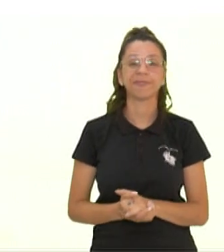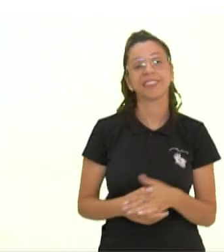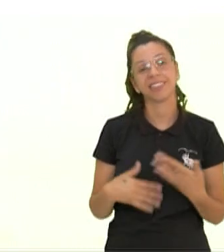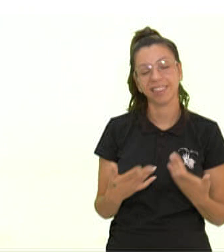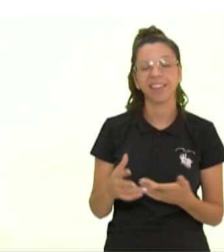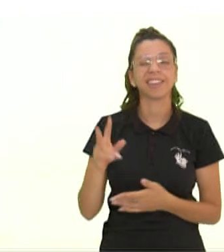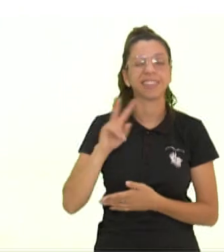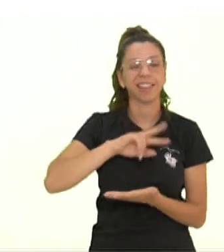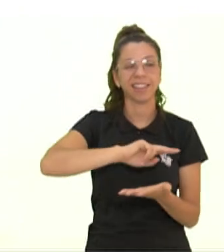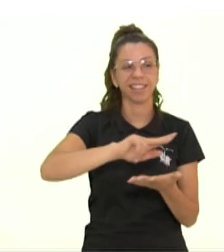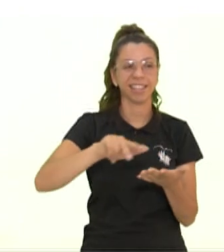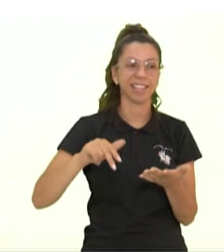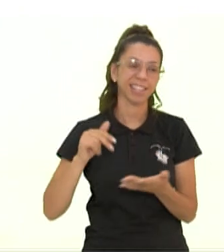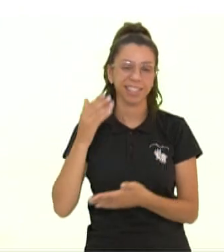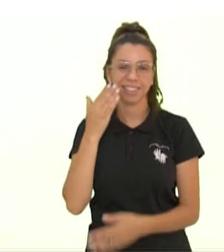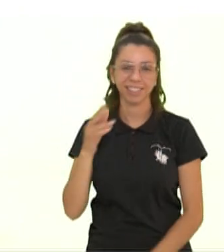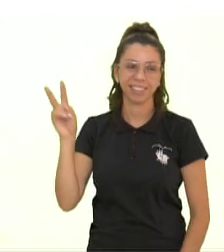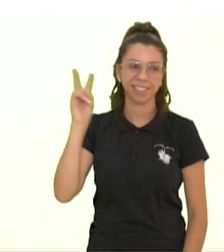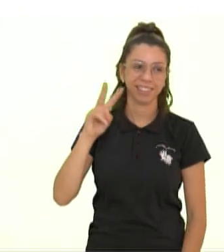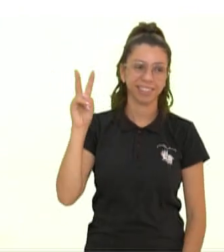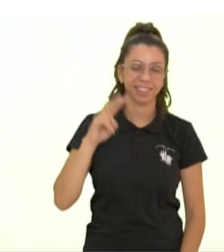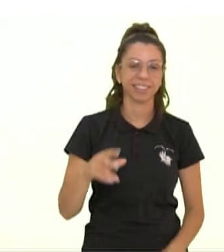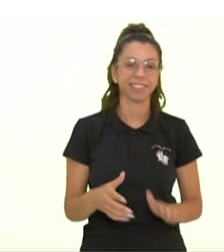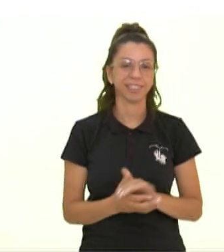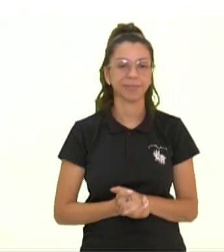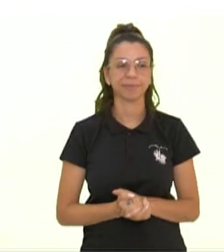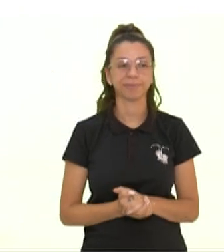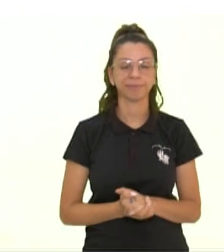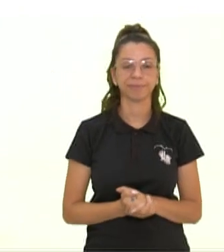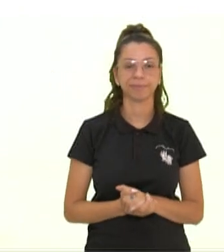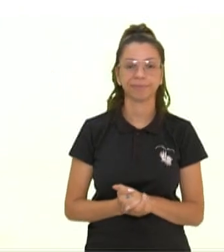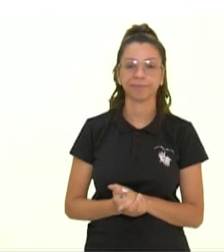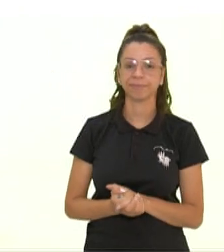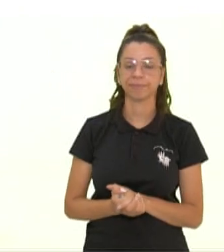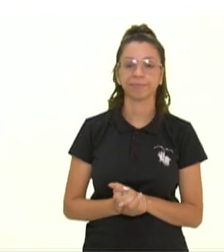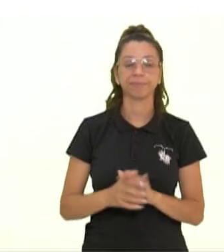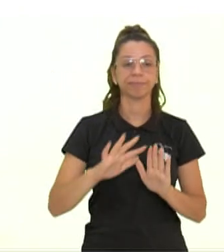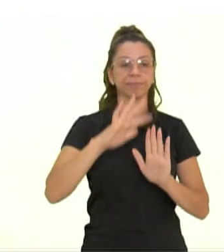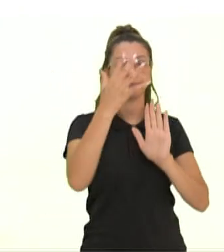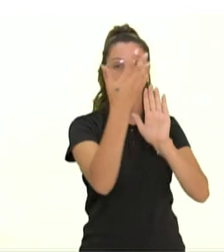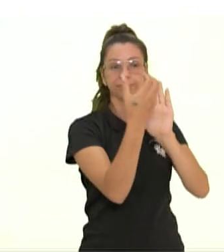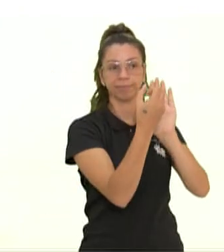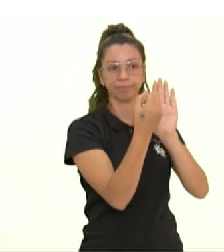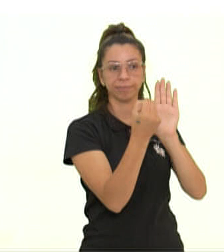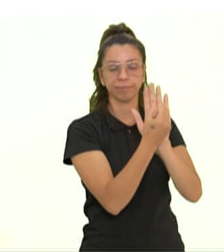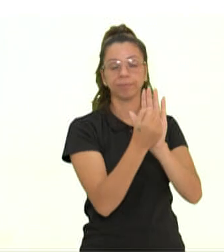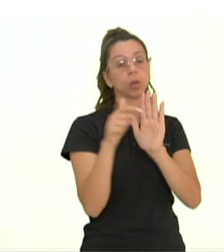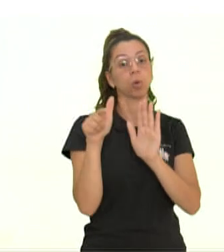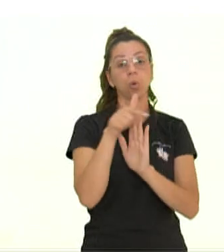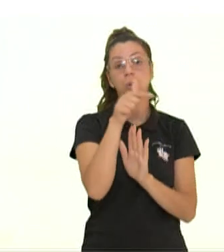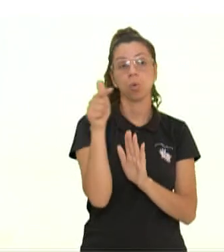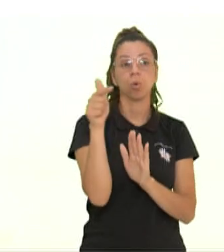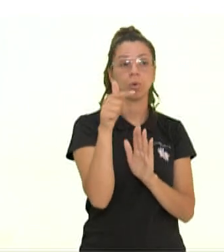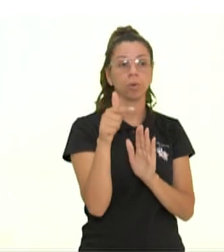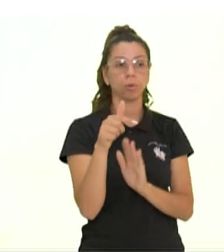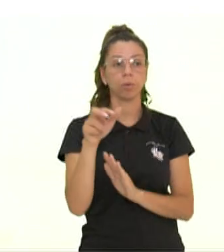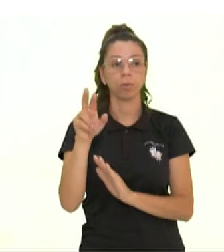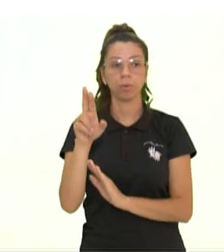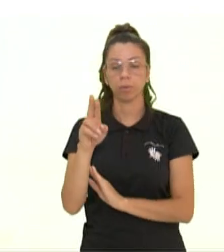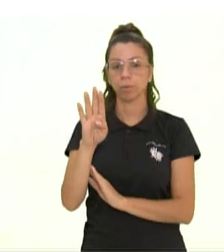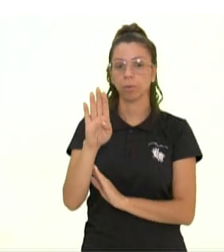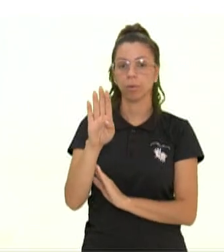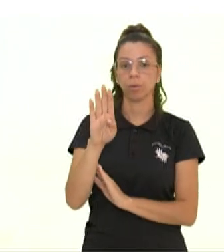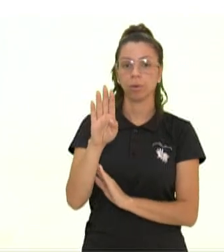viu histórias contadas aqui na aula, né? Aqui o marco sincrético, né, da cultura afro-brasileira, outra obra do Rubens